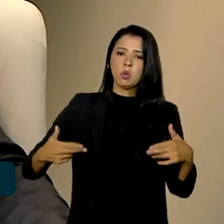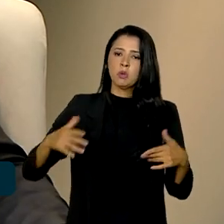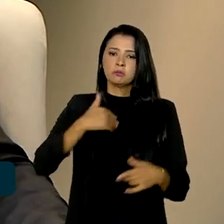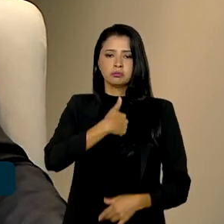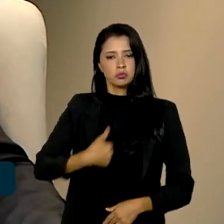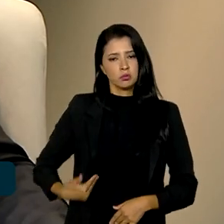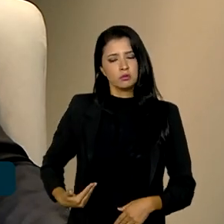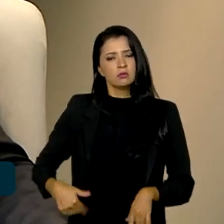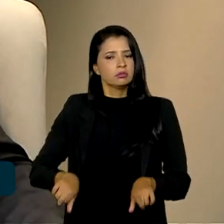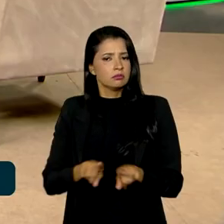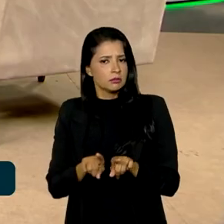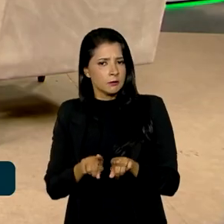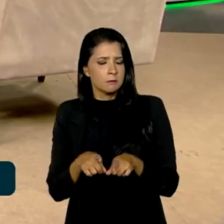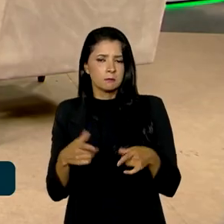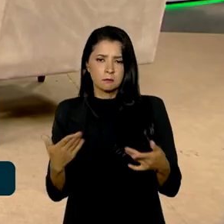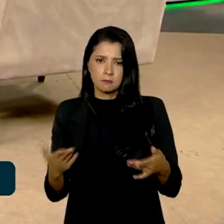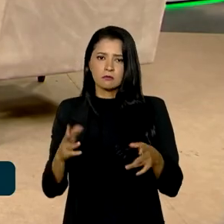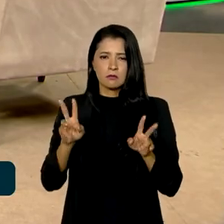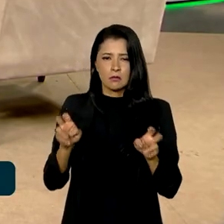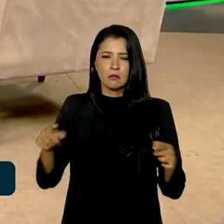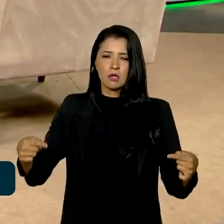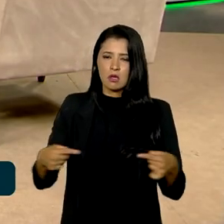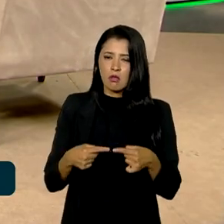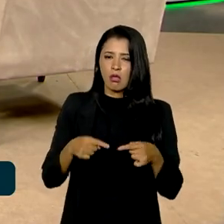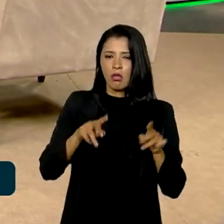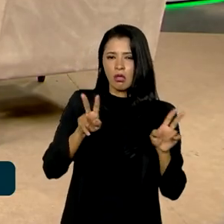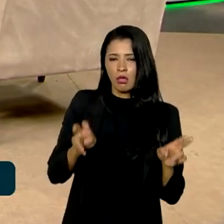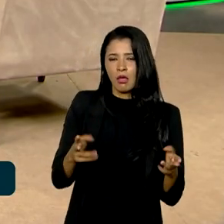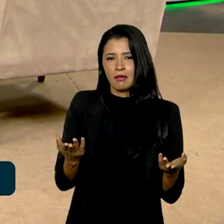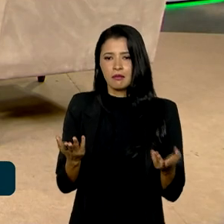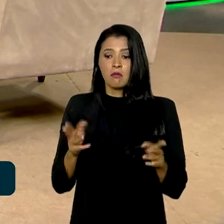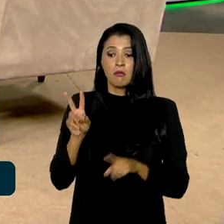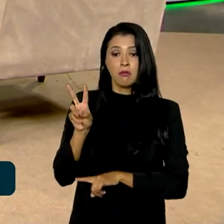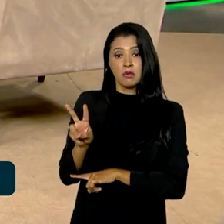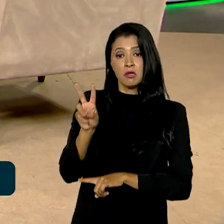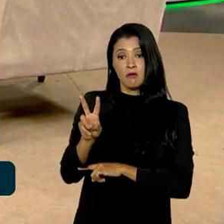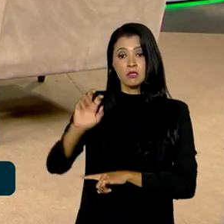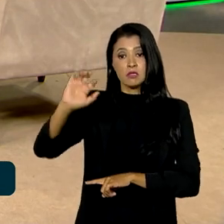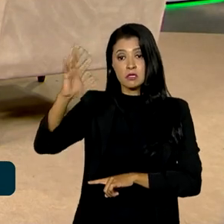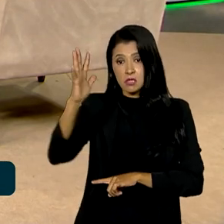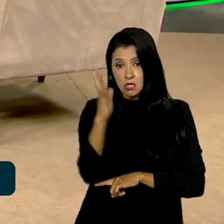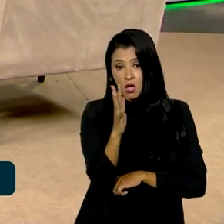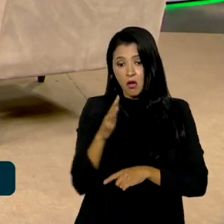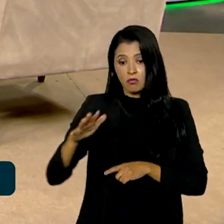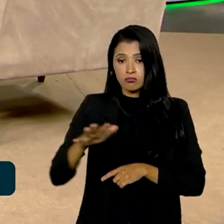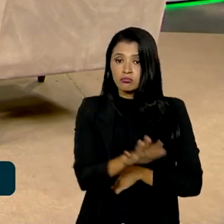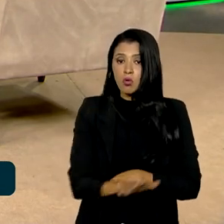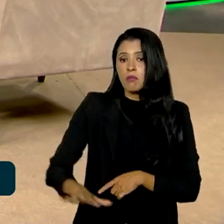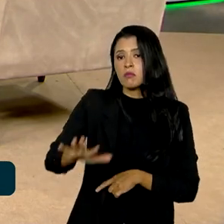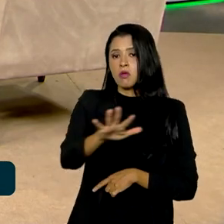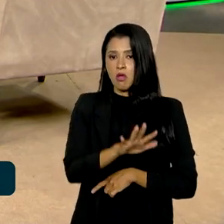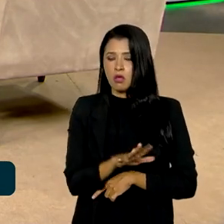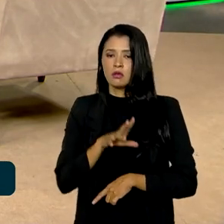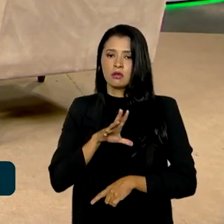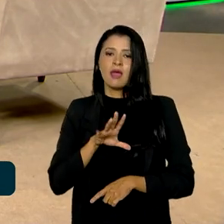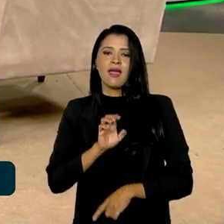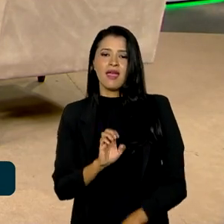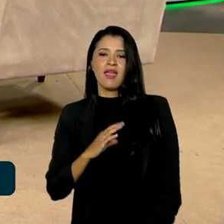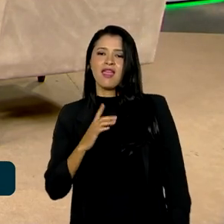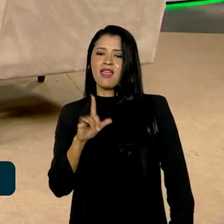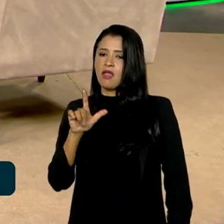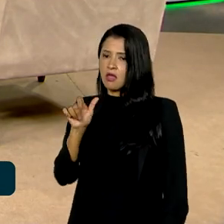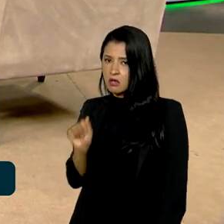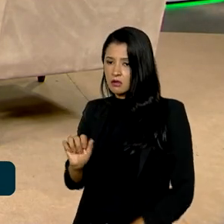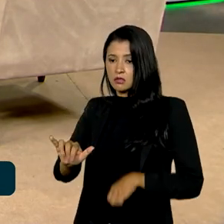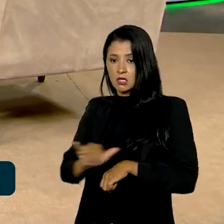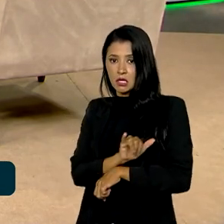com agendas relacionadas, por exemplo, à preservação ambiental. Na ENCLA, inclusive, que é a